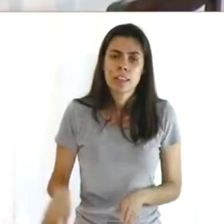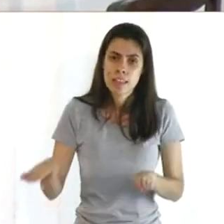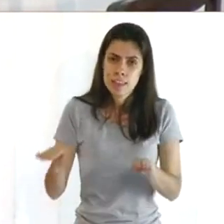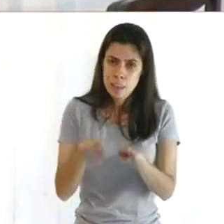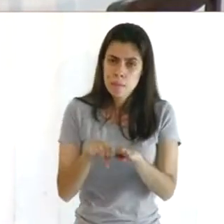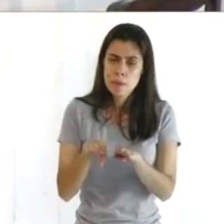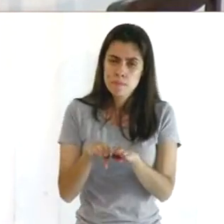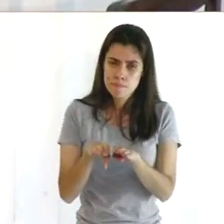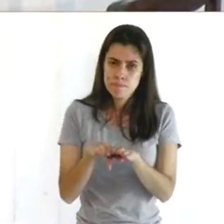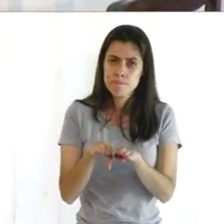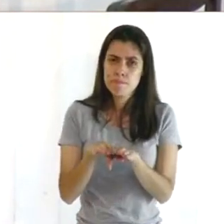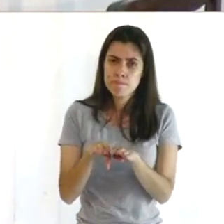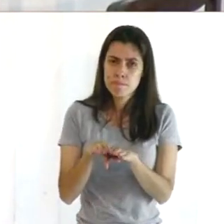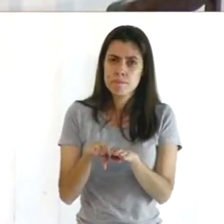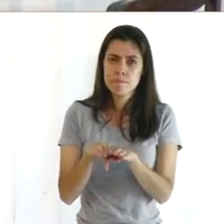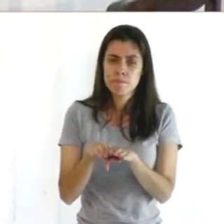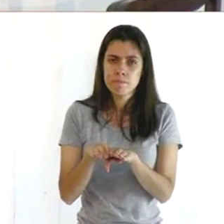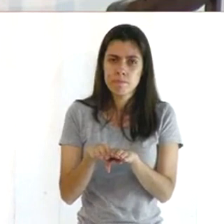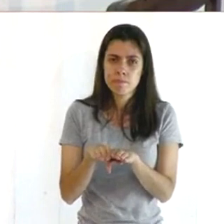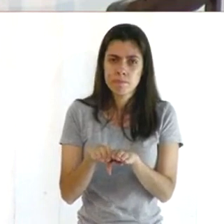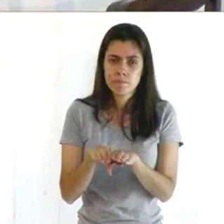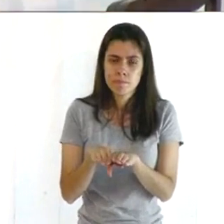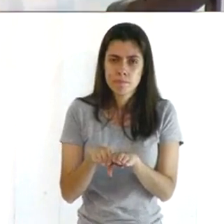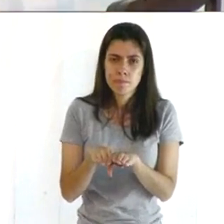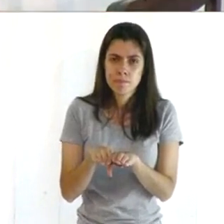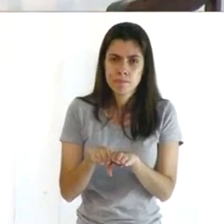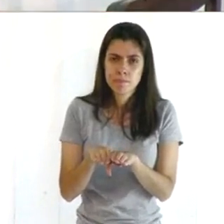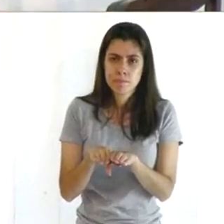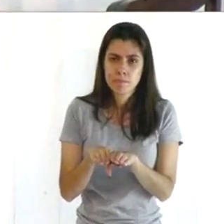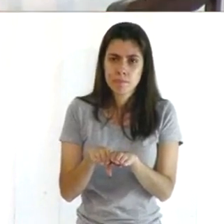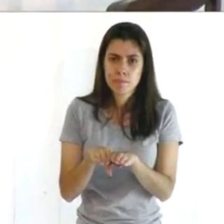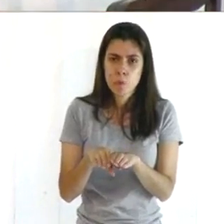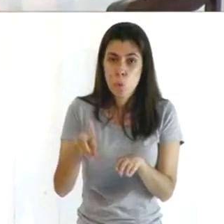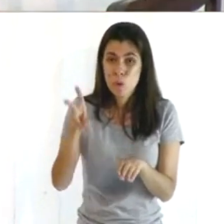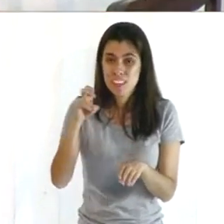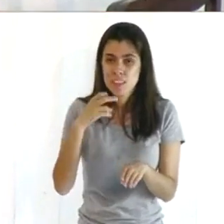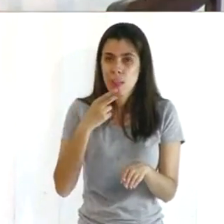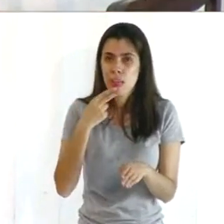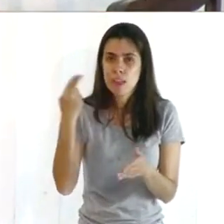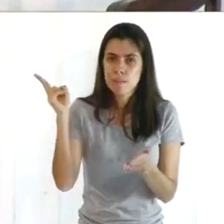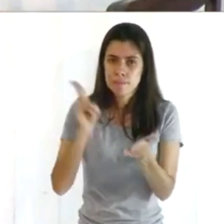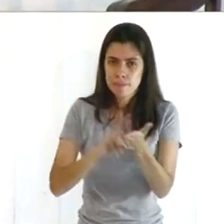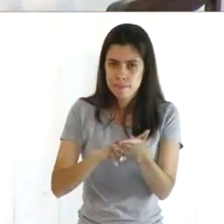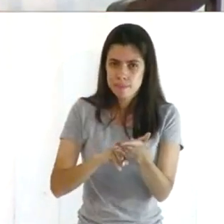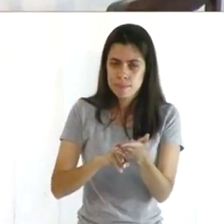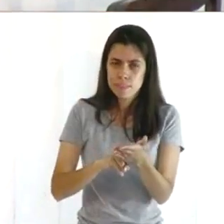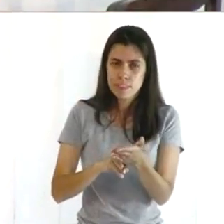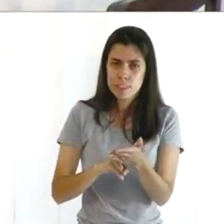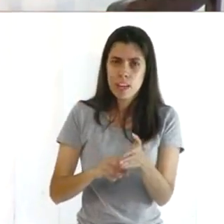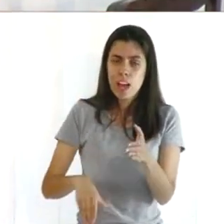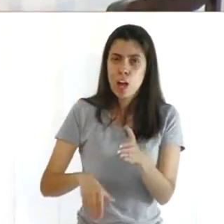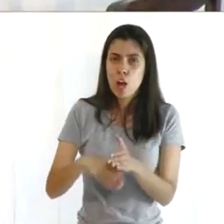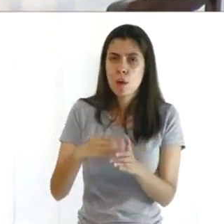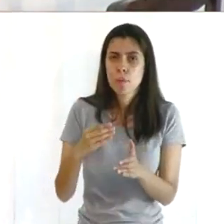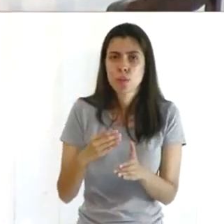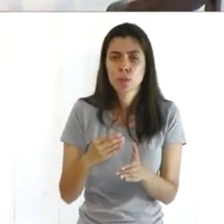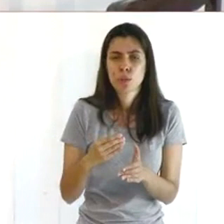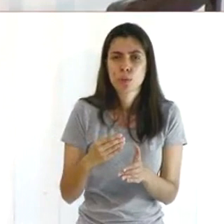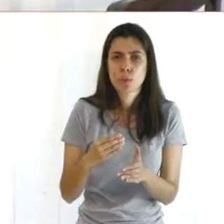quando foi aberto ali o 5º selo, Apocalipse capítulo 5, versículo 6, capítulo 6, melhor